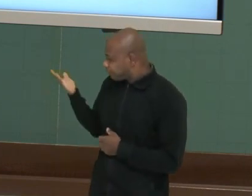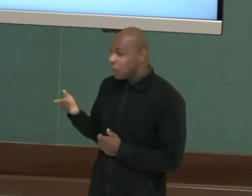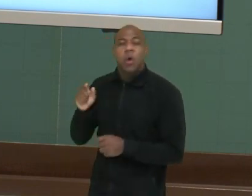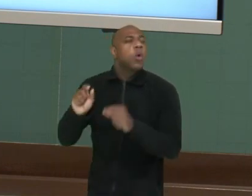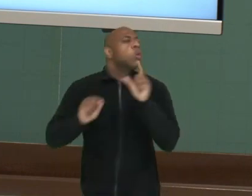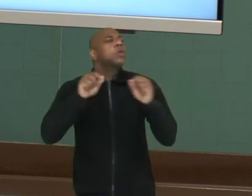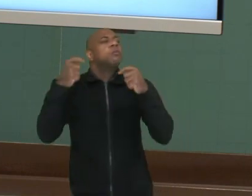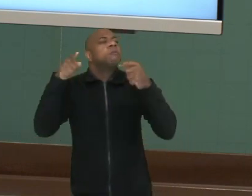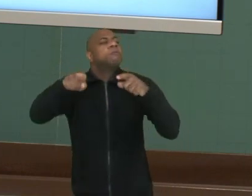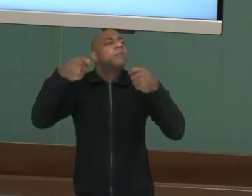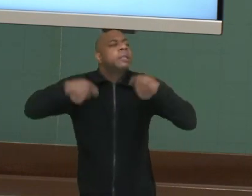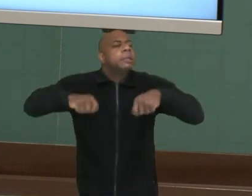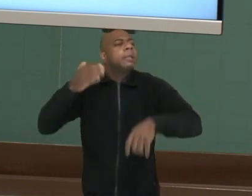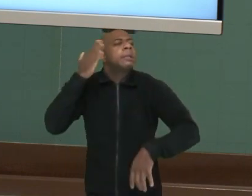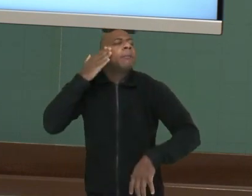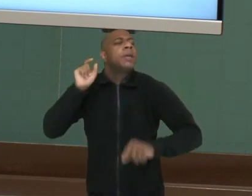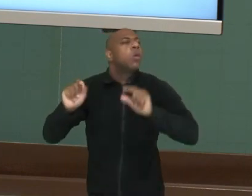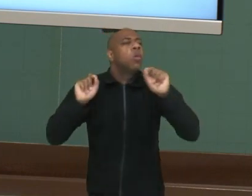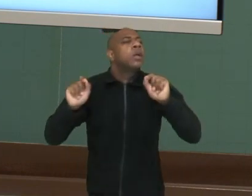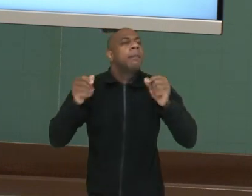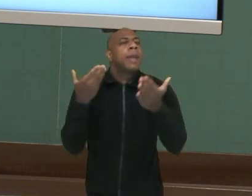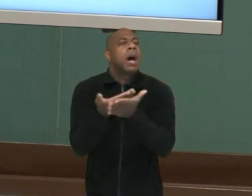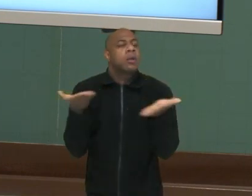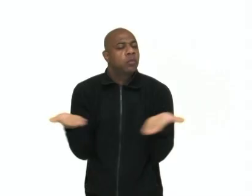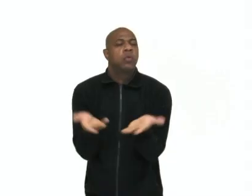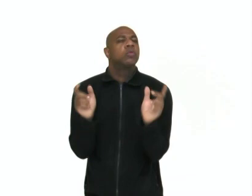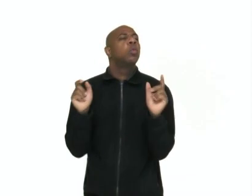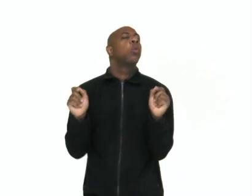você precisa saber para a aula de hoje?